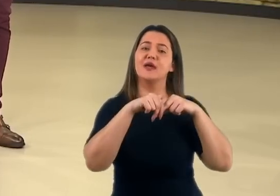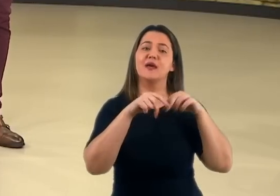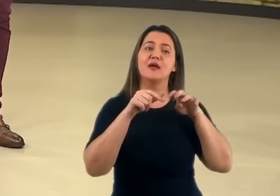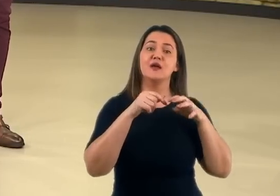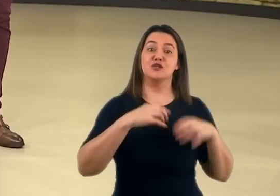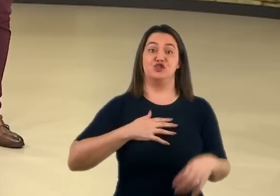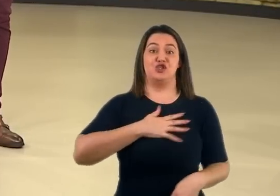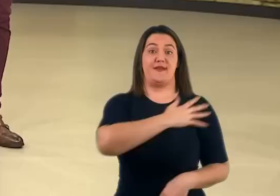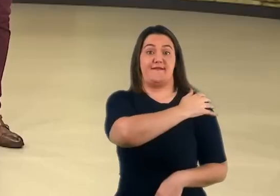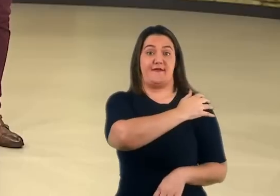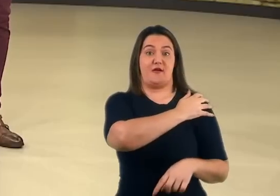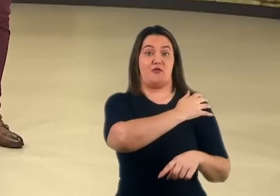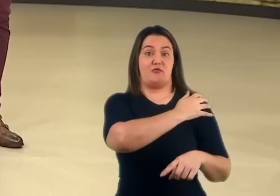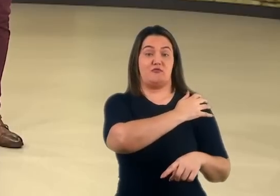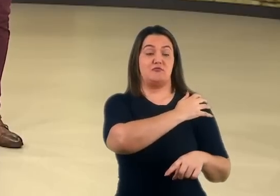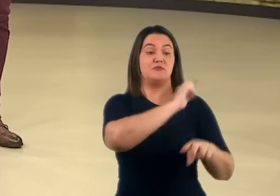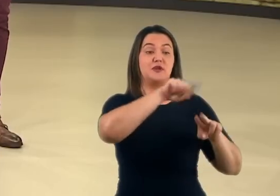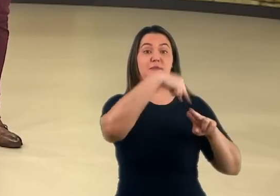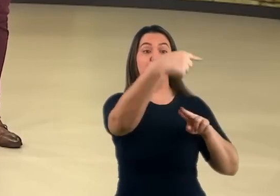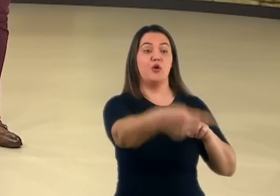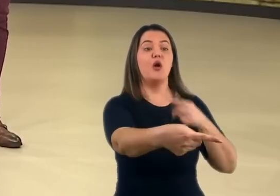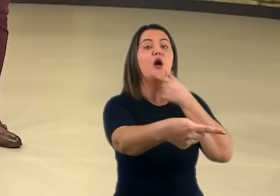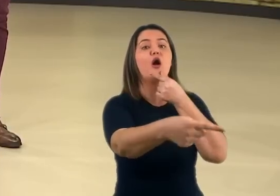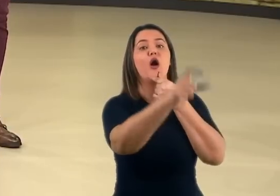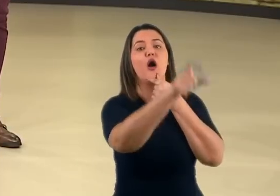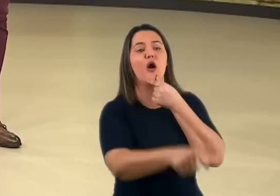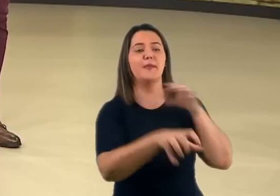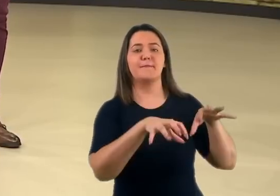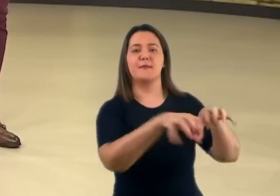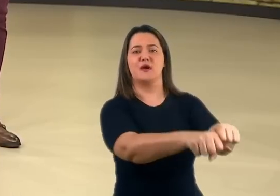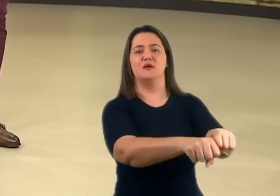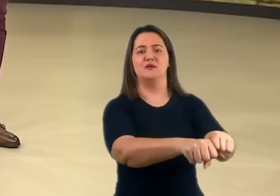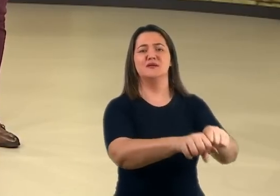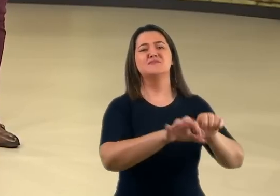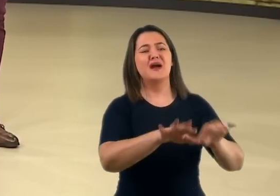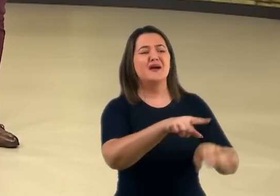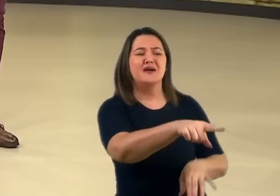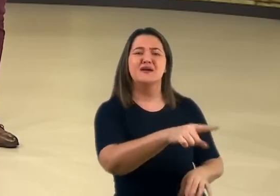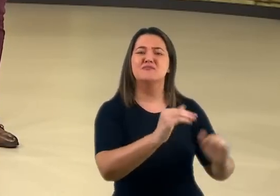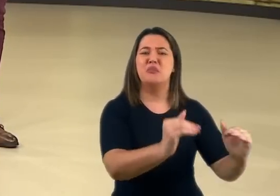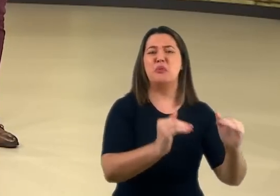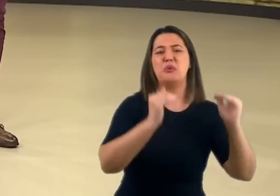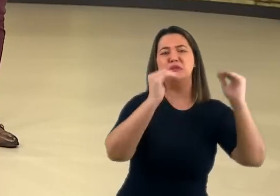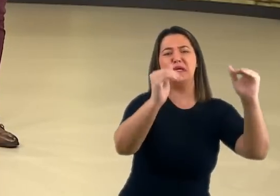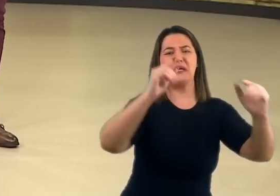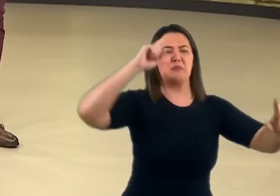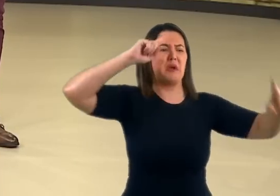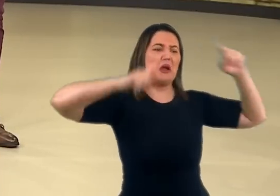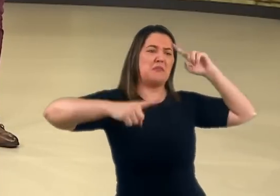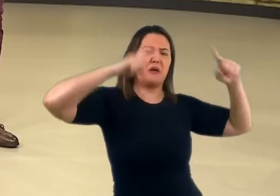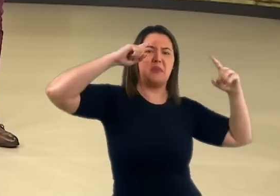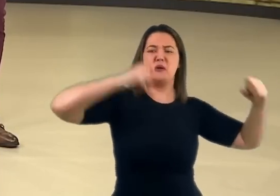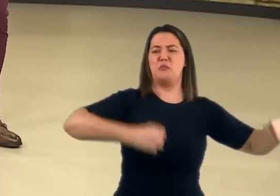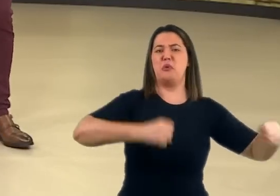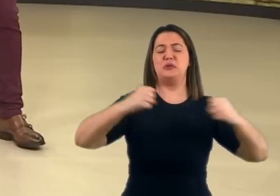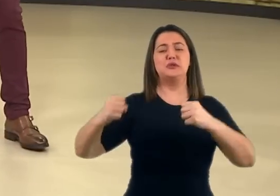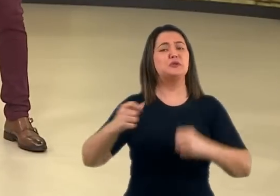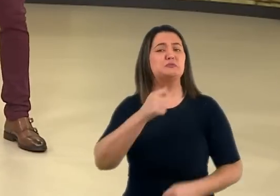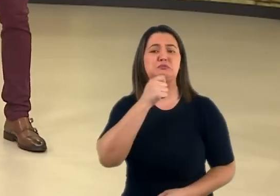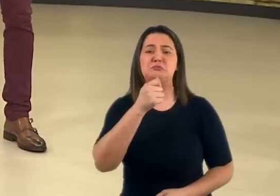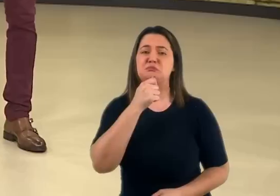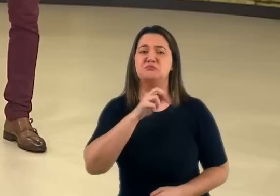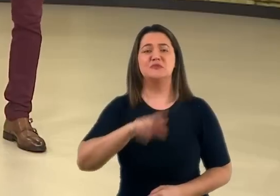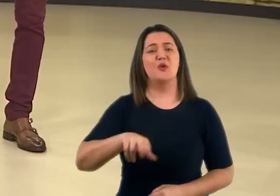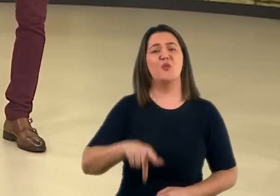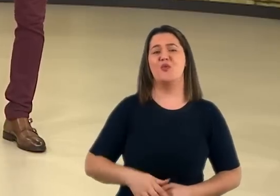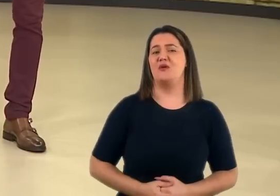Império Grego, que foi destruído, e nem foi uma grande sucessão de governo, pelo contrário. a